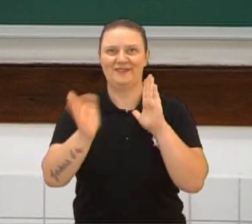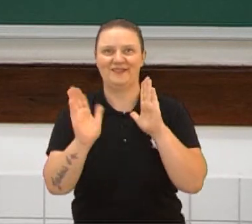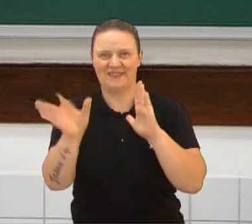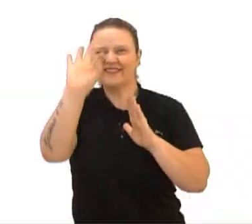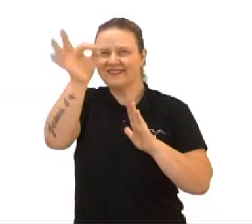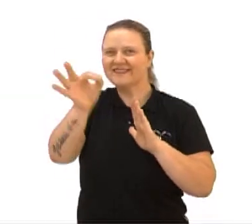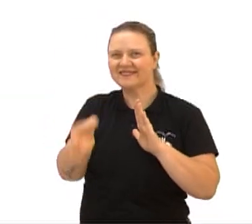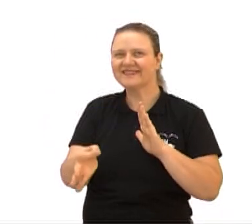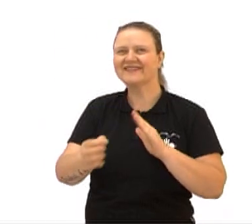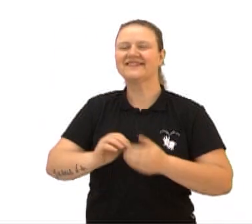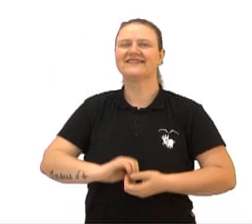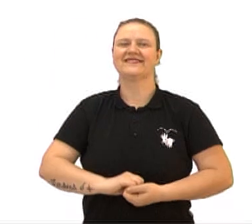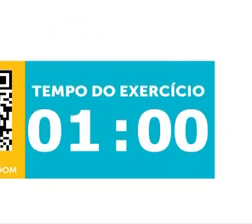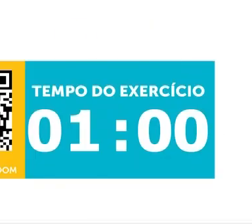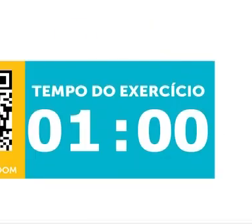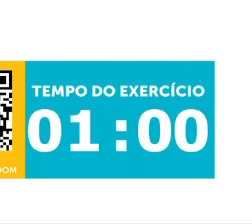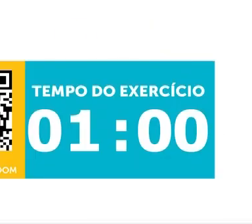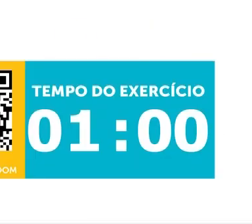com vocês.